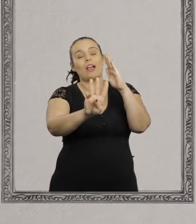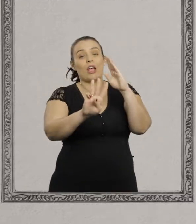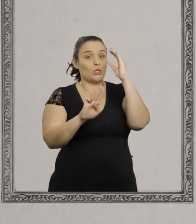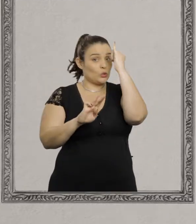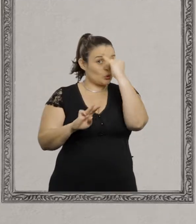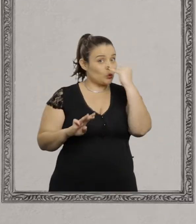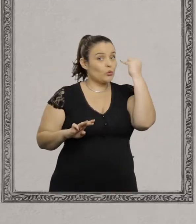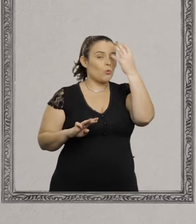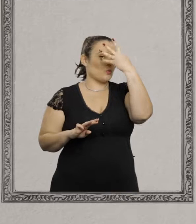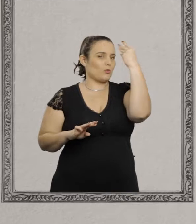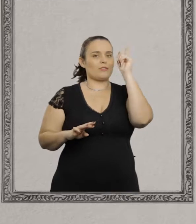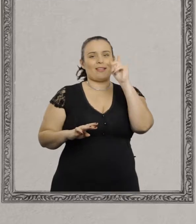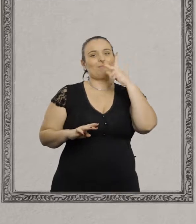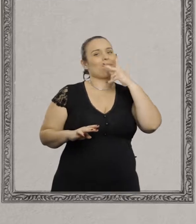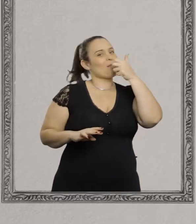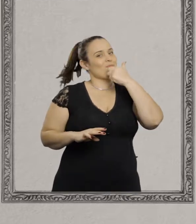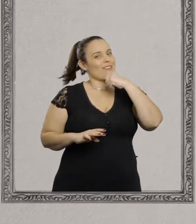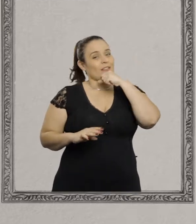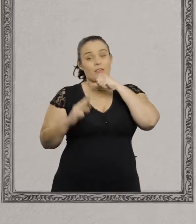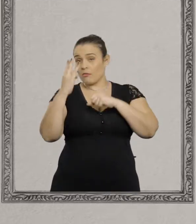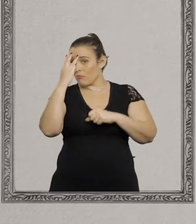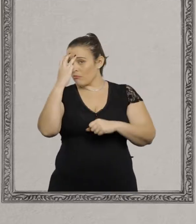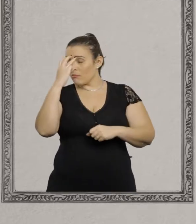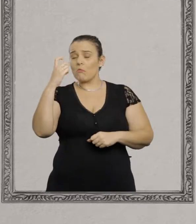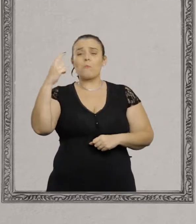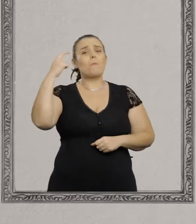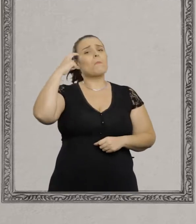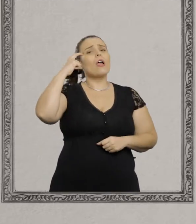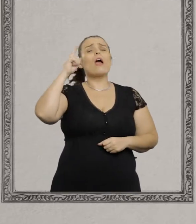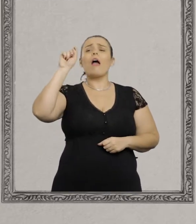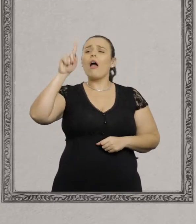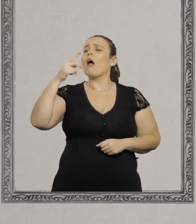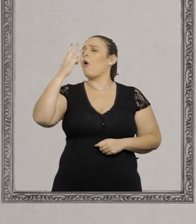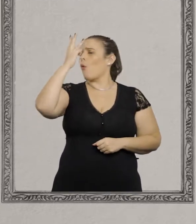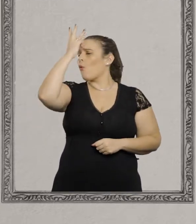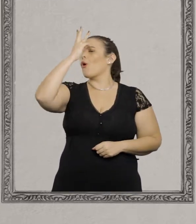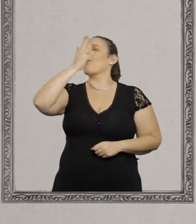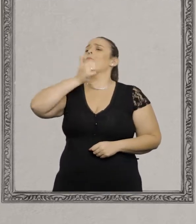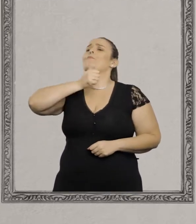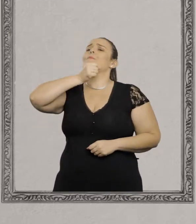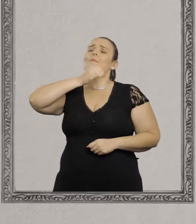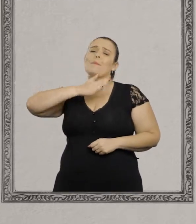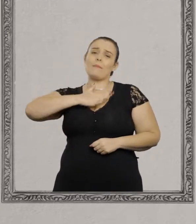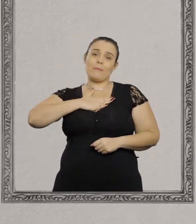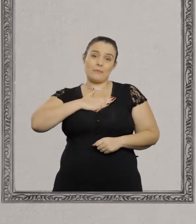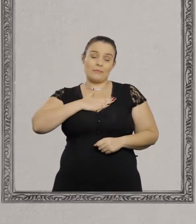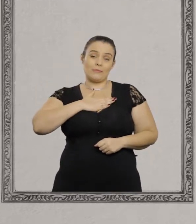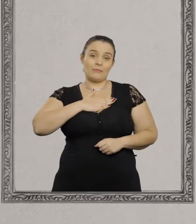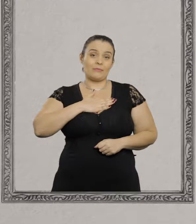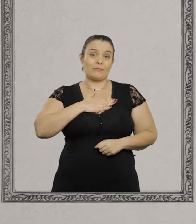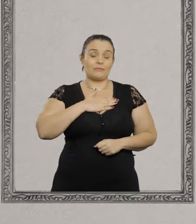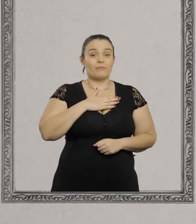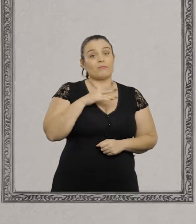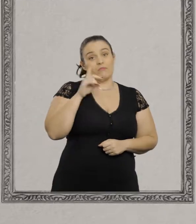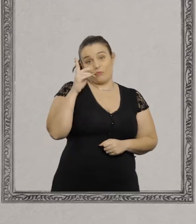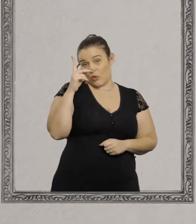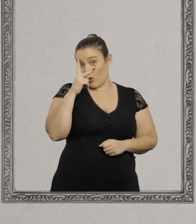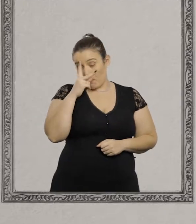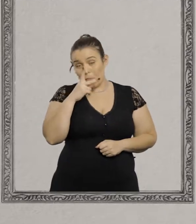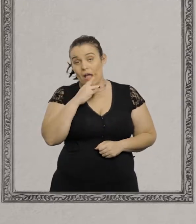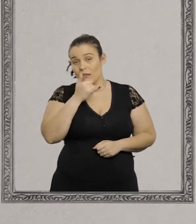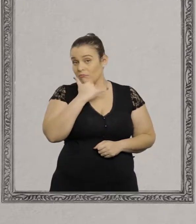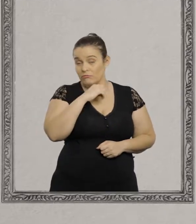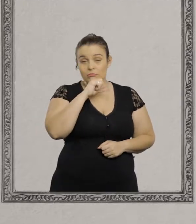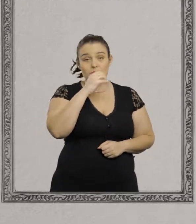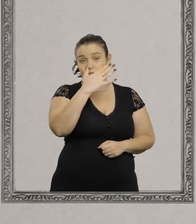confundia. Ele achava que Wendy era sua mãe de verdade. Para João e Miguel não se esquecerem dos pais, Wendy